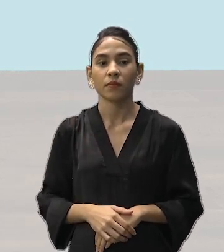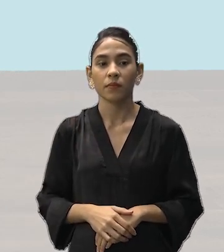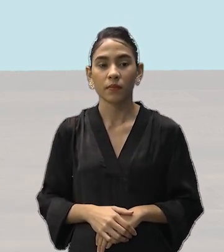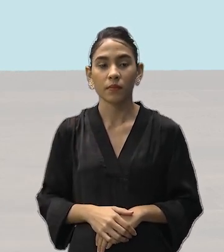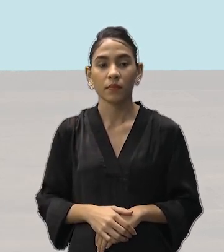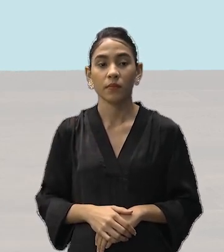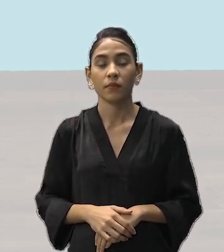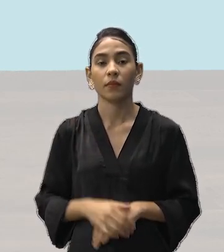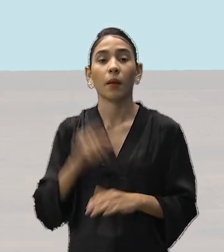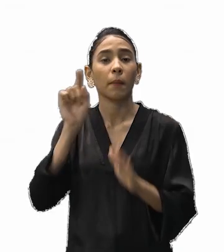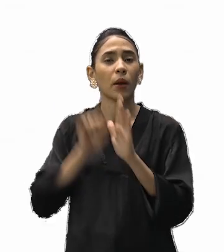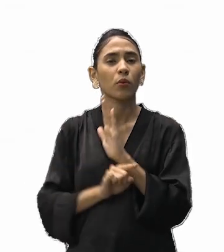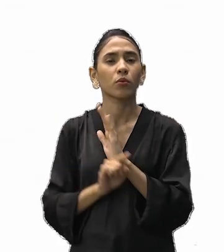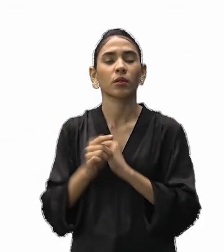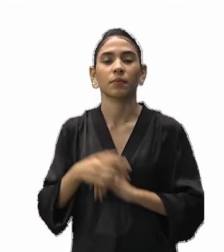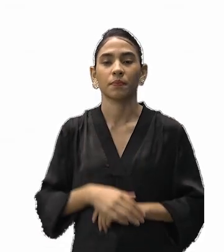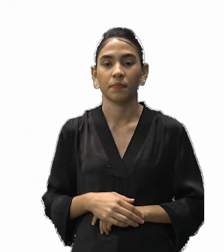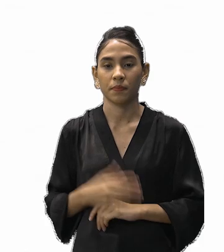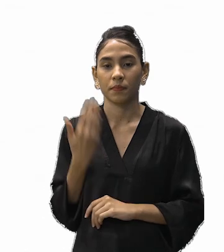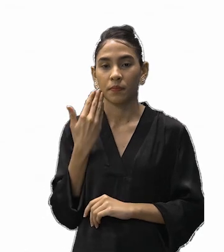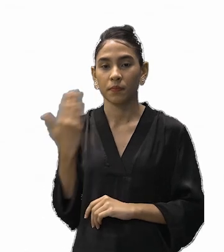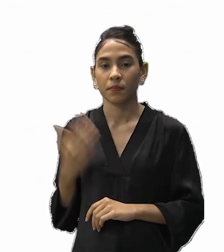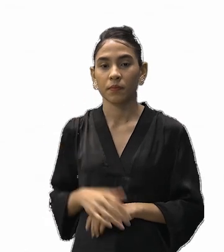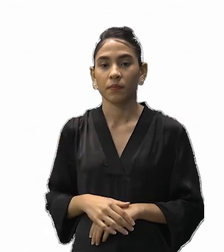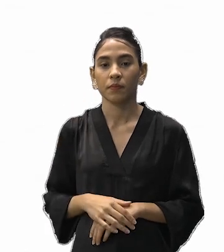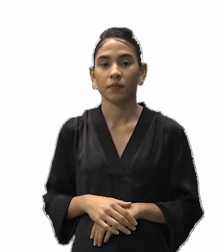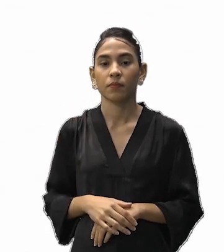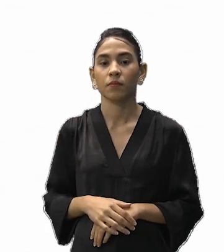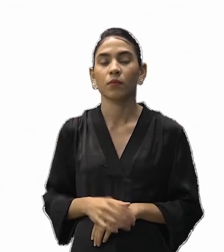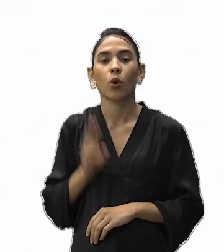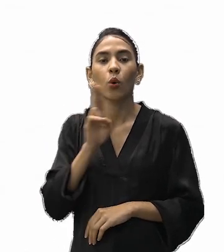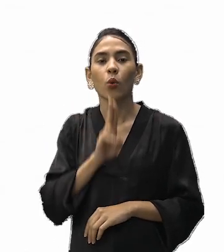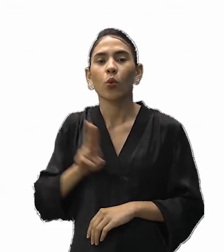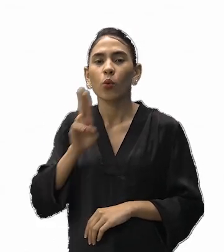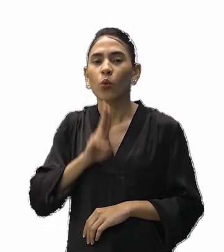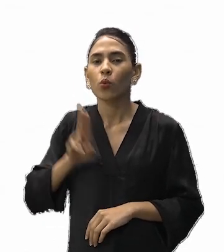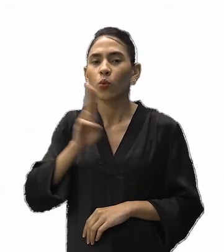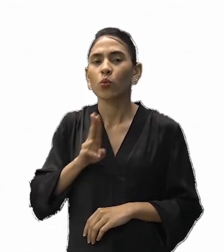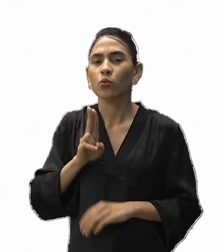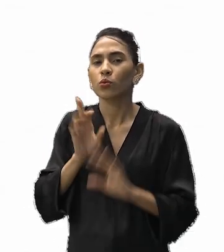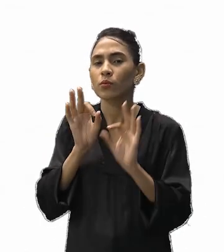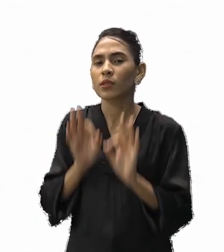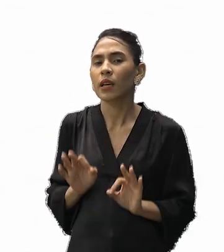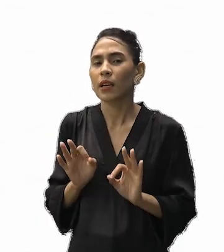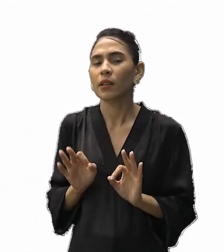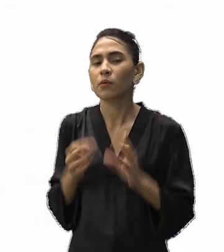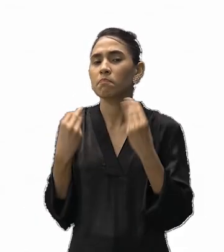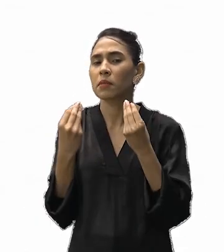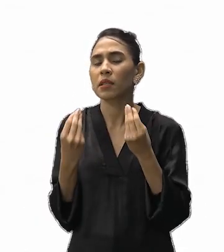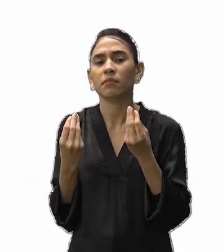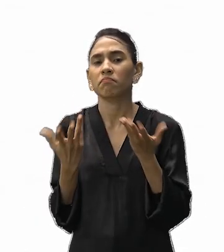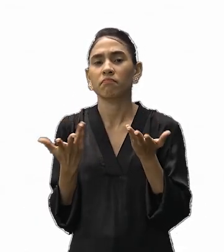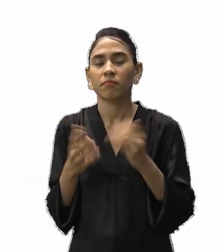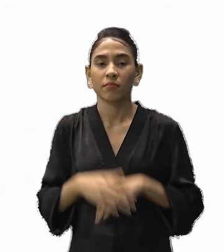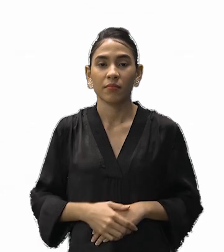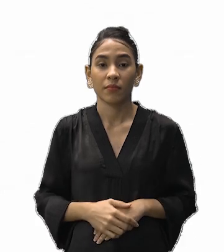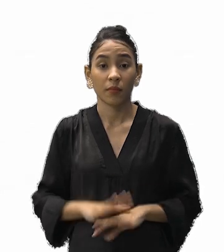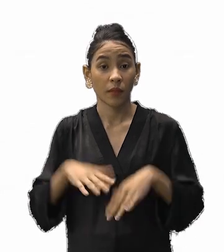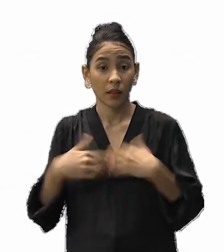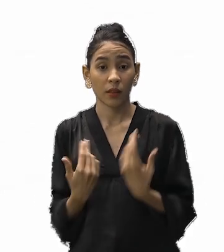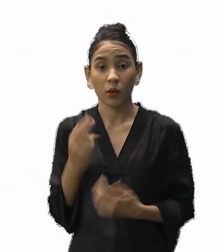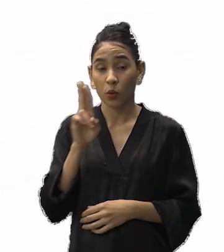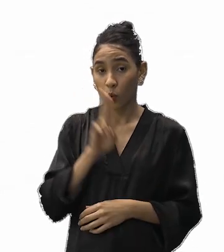Então, a próxima pergunta é a seguinte: para que serve o consumo consciente? O consumo consciente, ele é